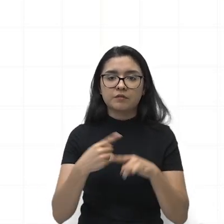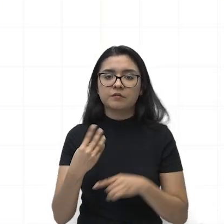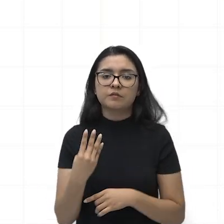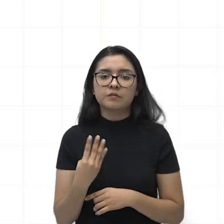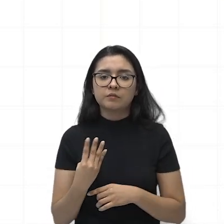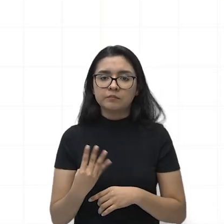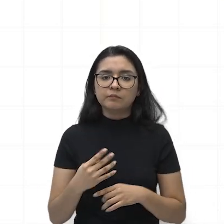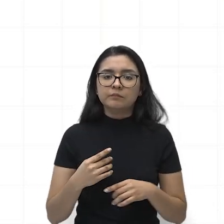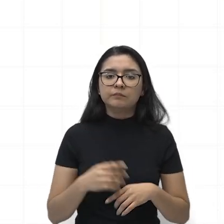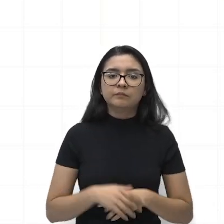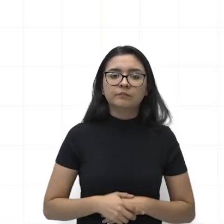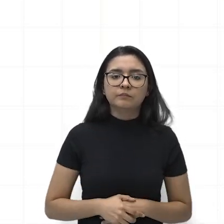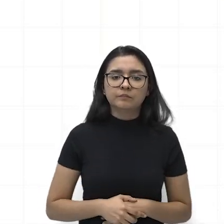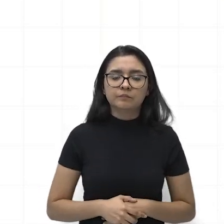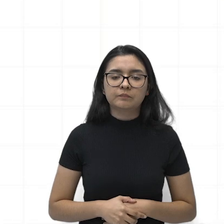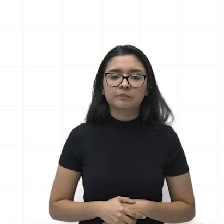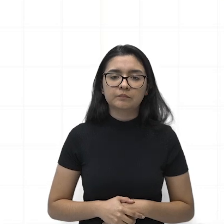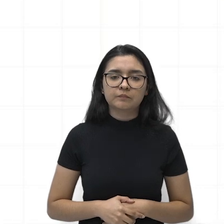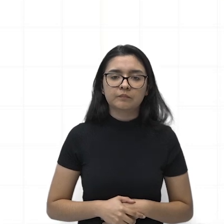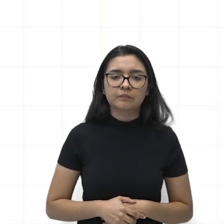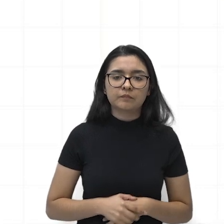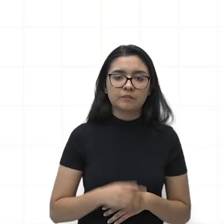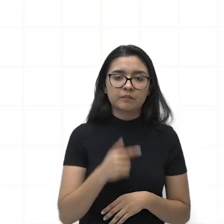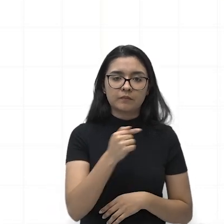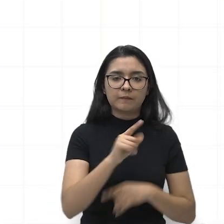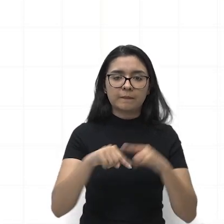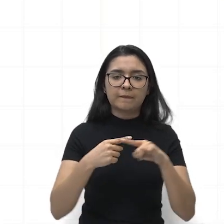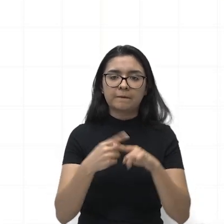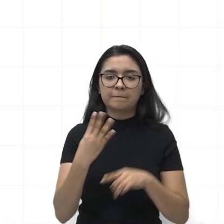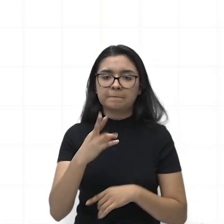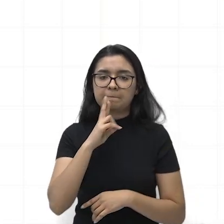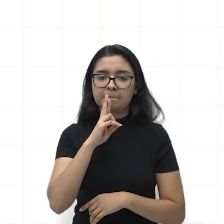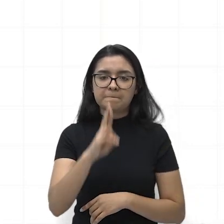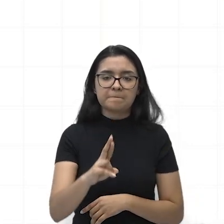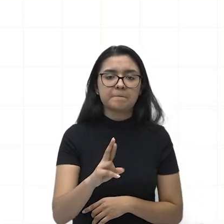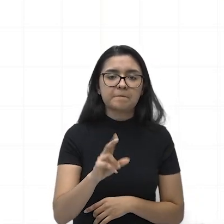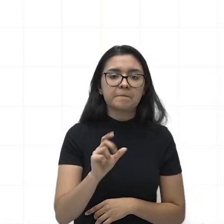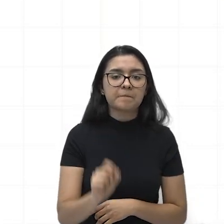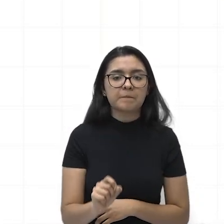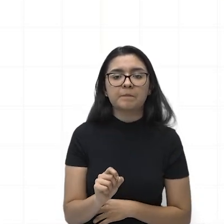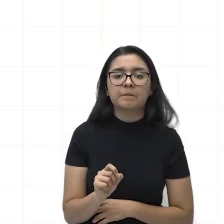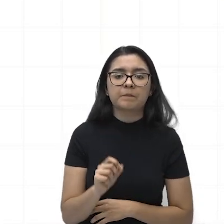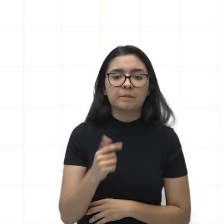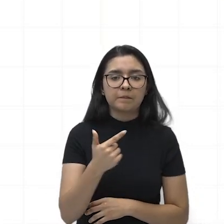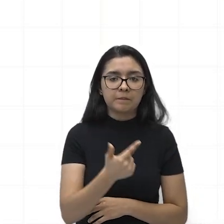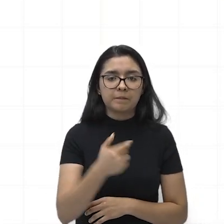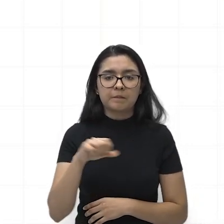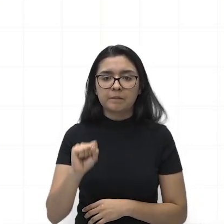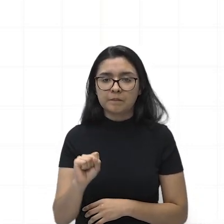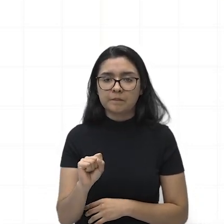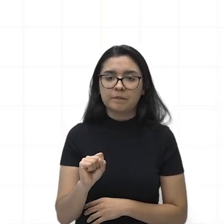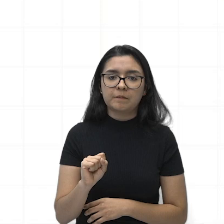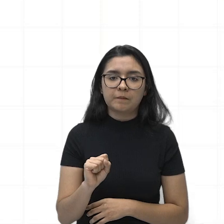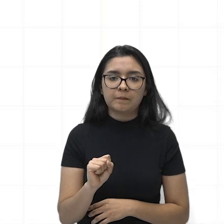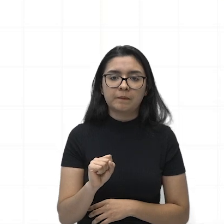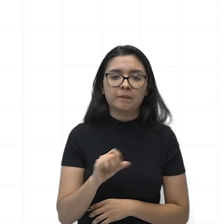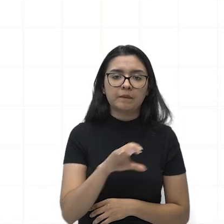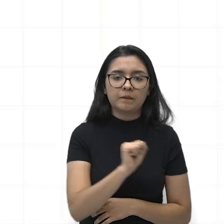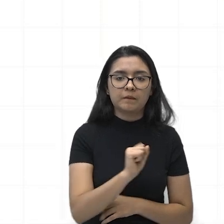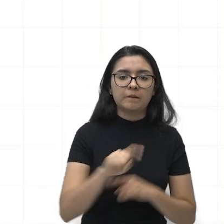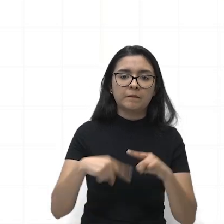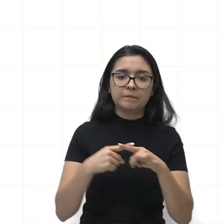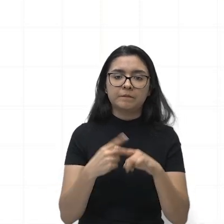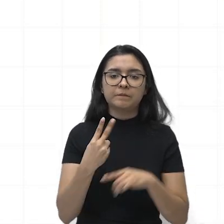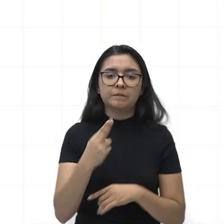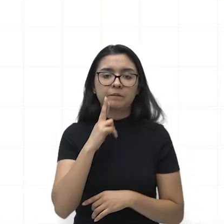denominador pelo denominador. Certo? Então, 7 vezes 4 é igual a 28. E 8 vezes